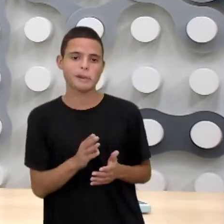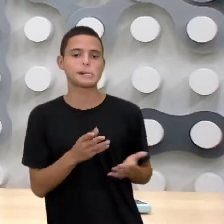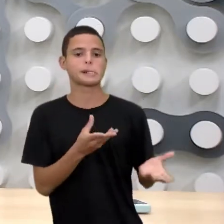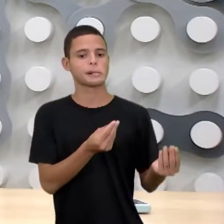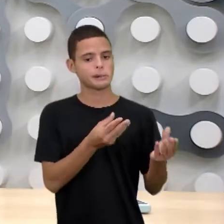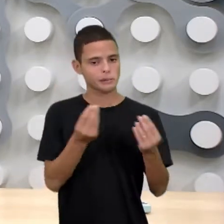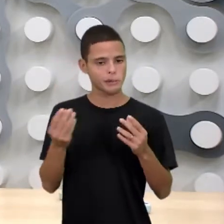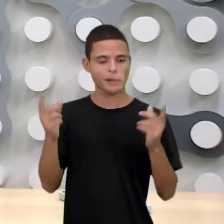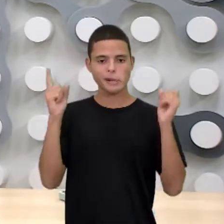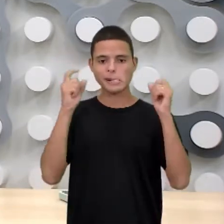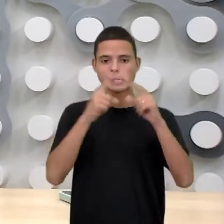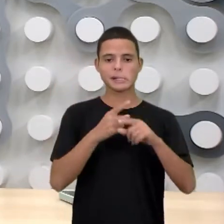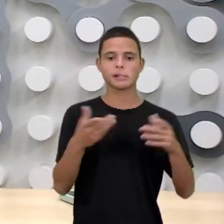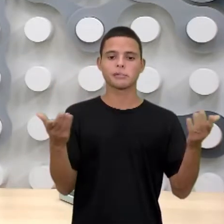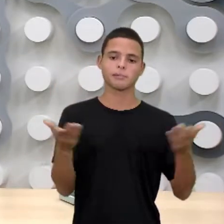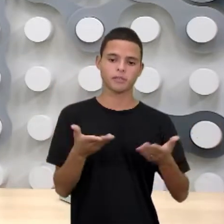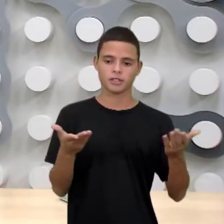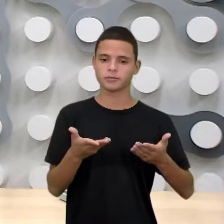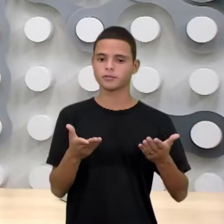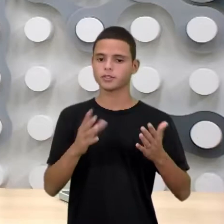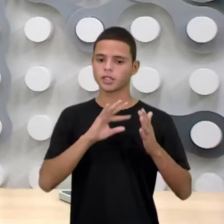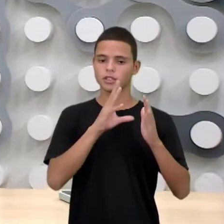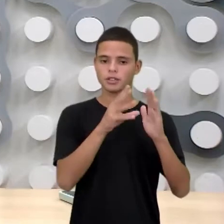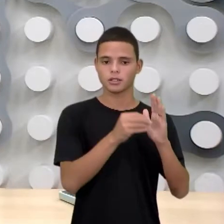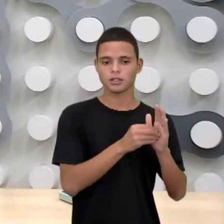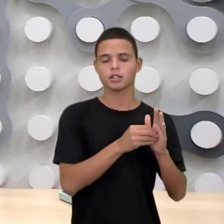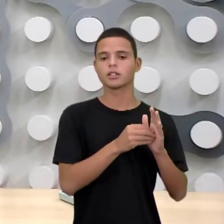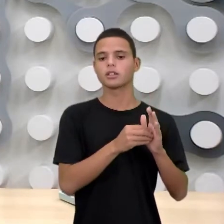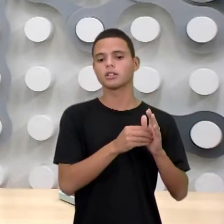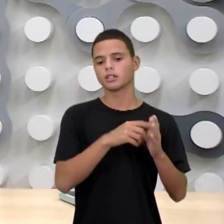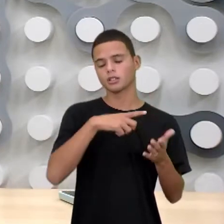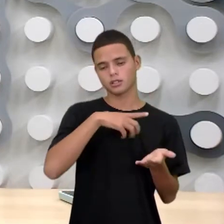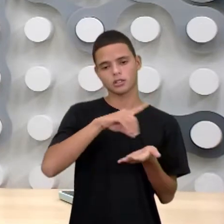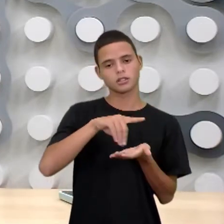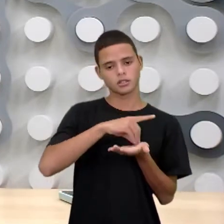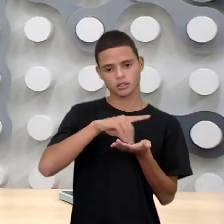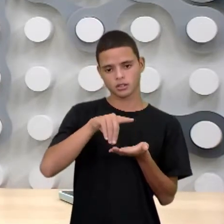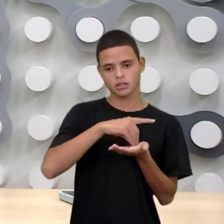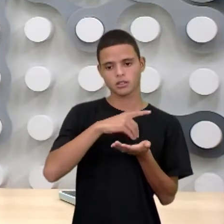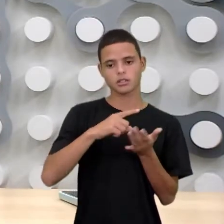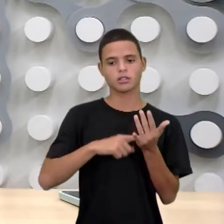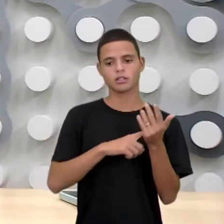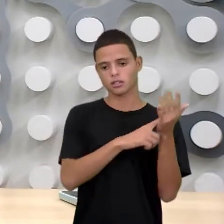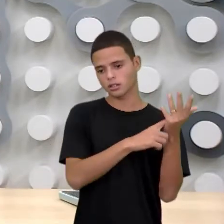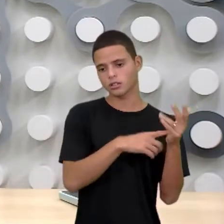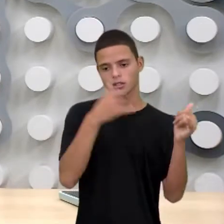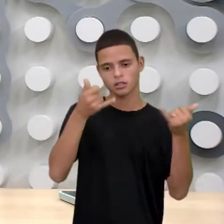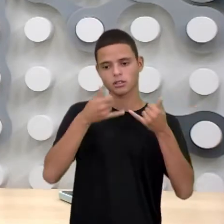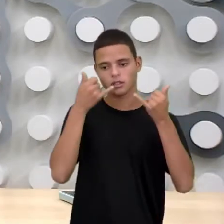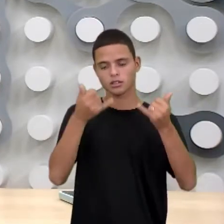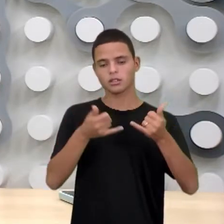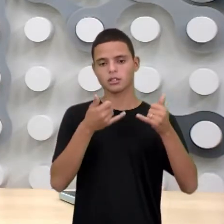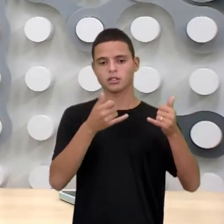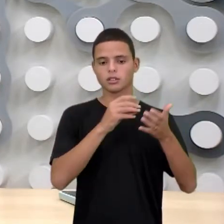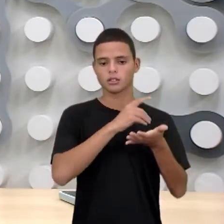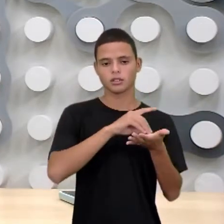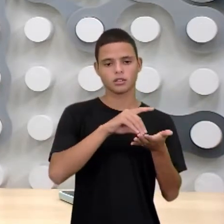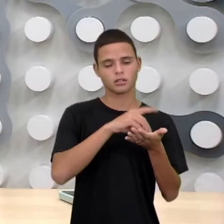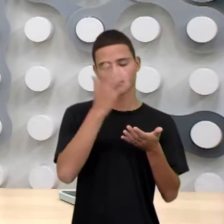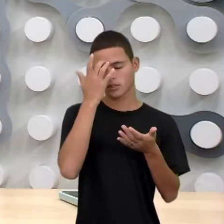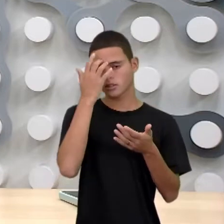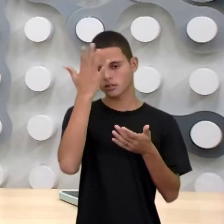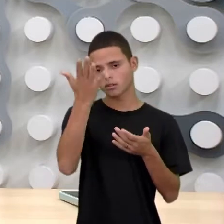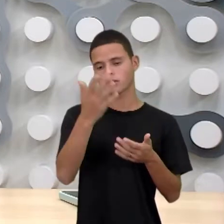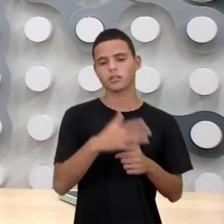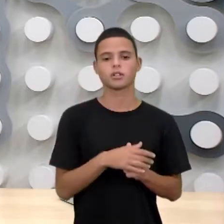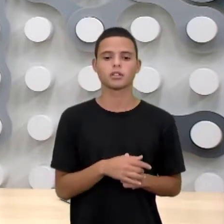muito complicado, né? Hoje, praticamente aí todos os cartórios do Brasil estão aí, né, com as suas informações, né, digitalizadas, né?